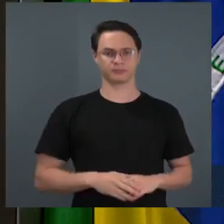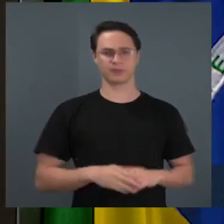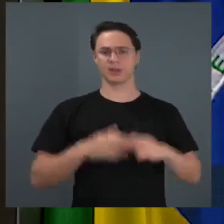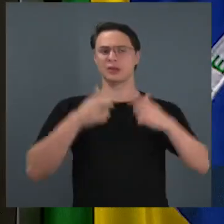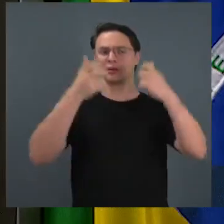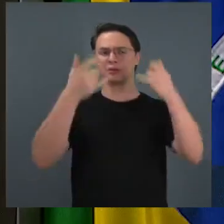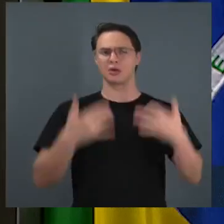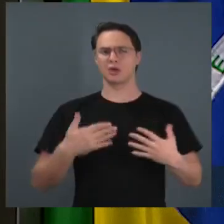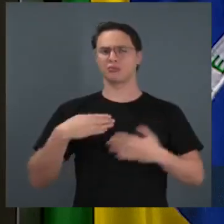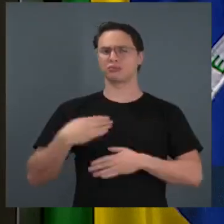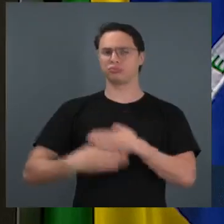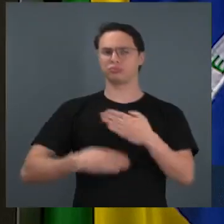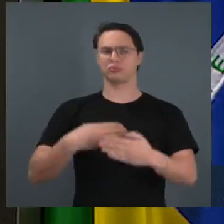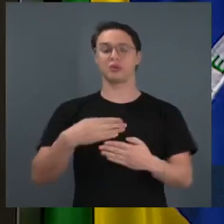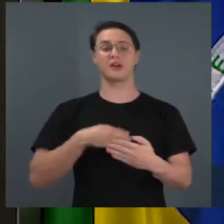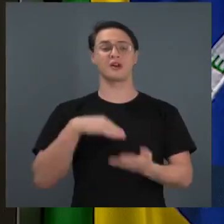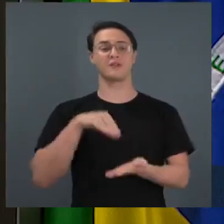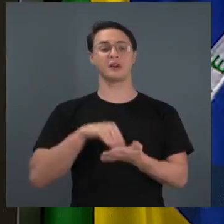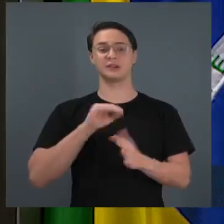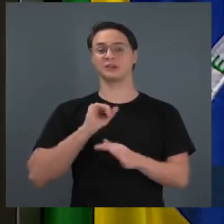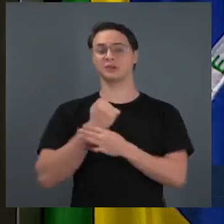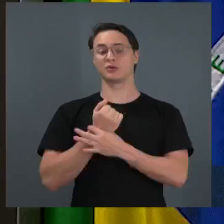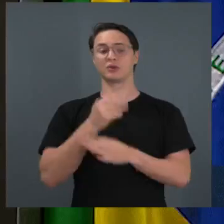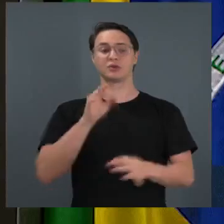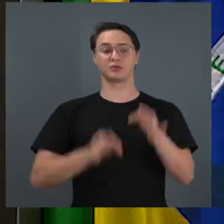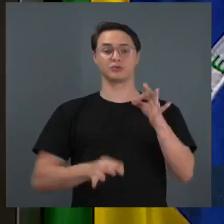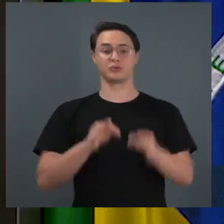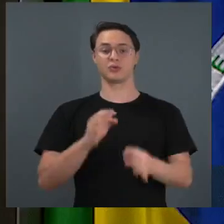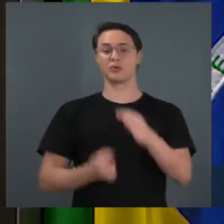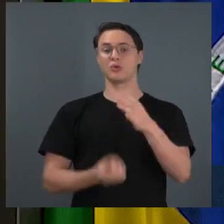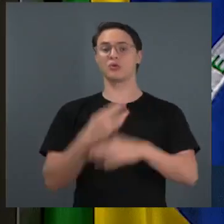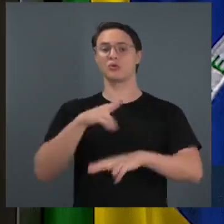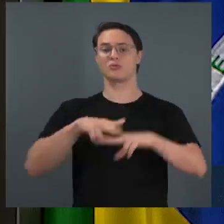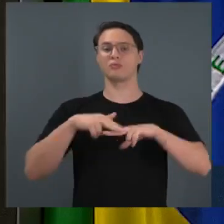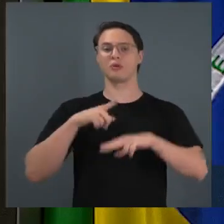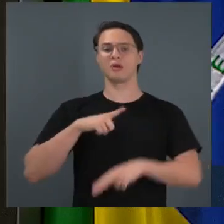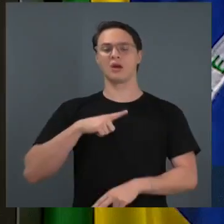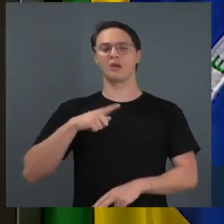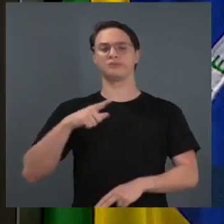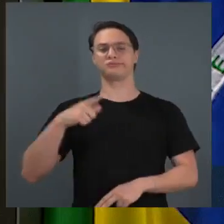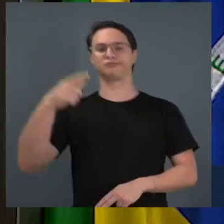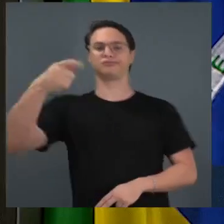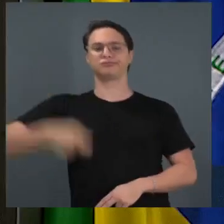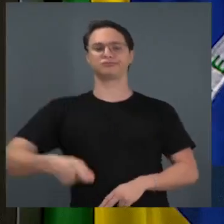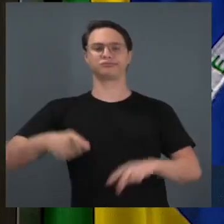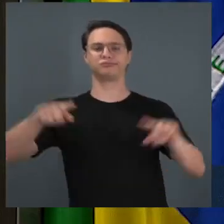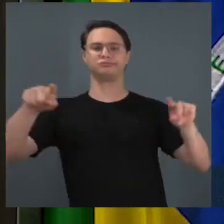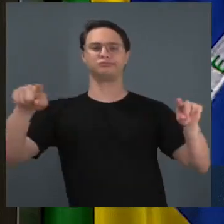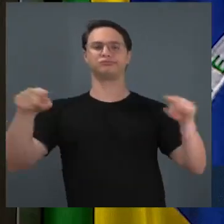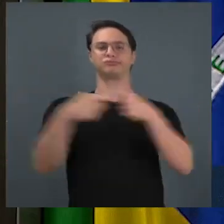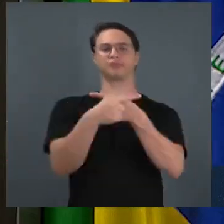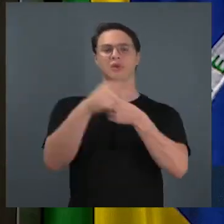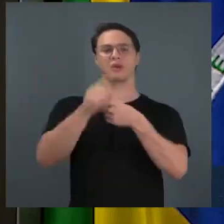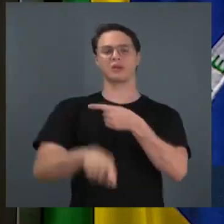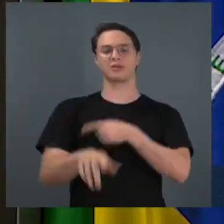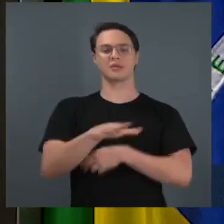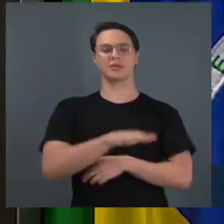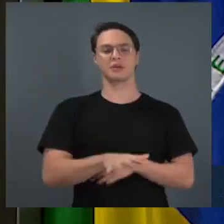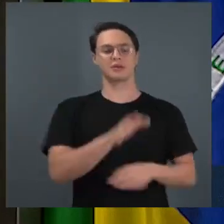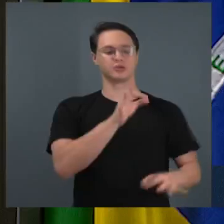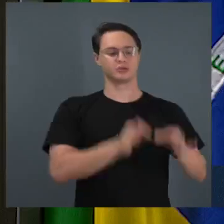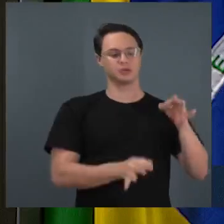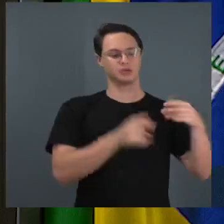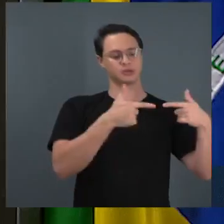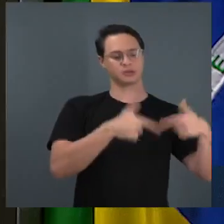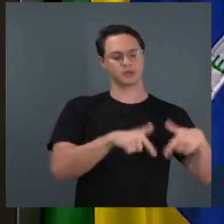a medida pela insegurança jurídica gerada por decisões conflitantes da Justiça do Trabalho